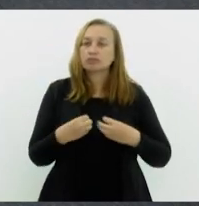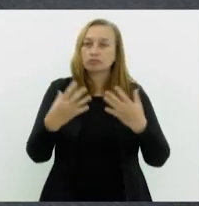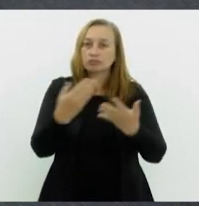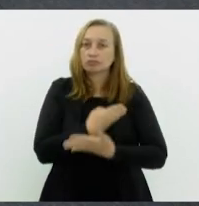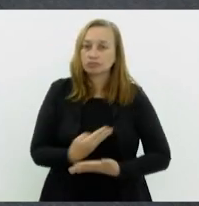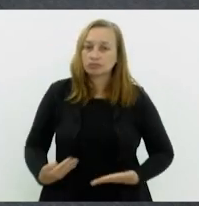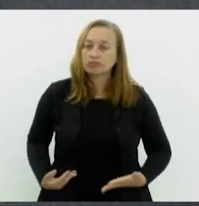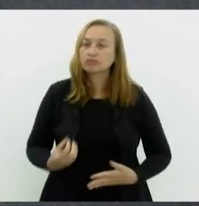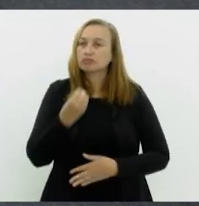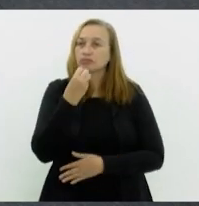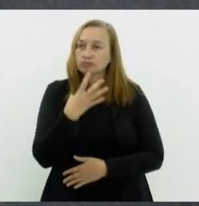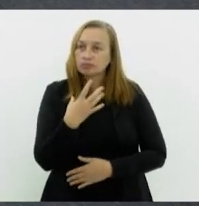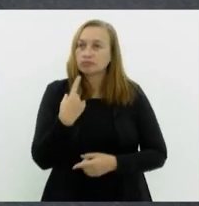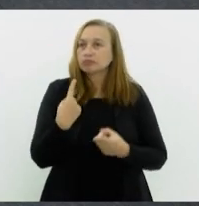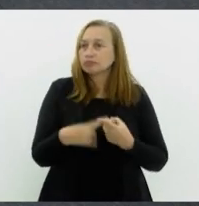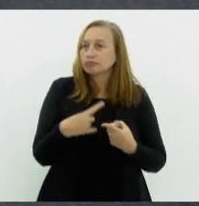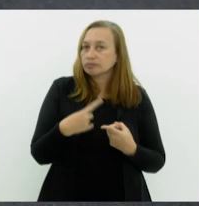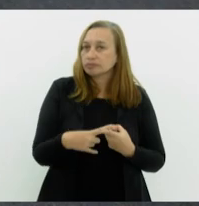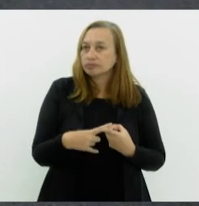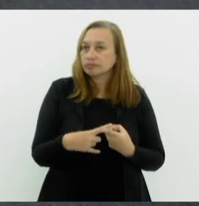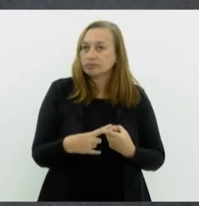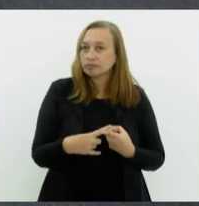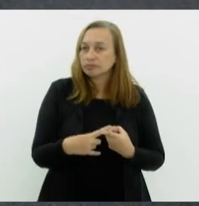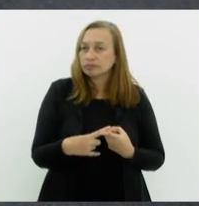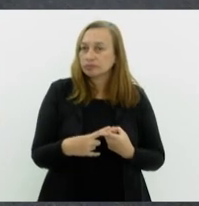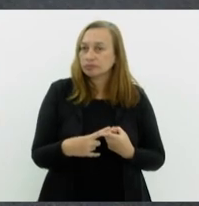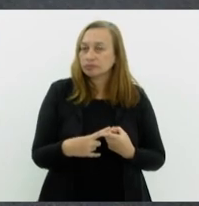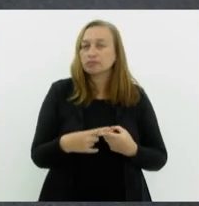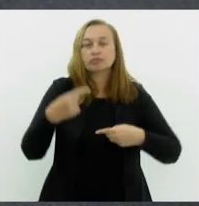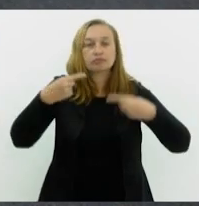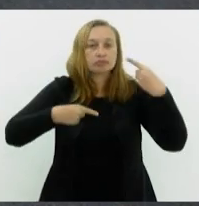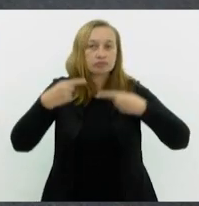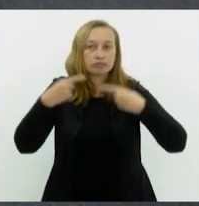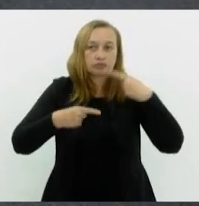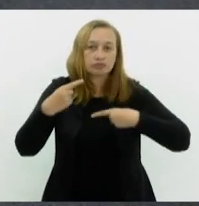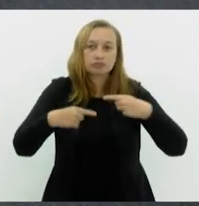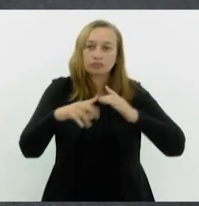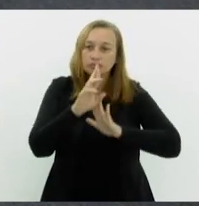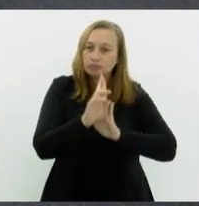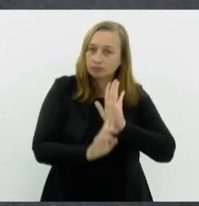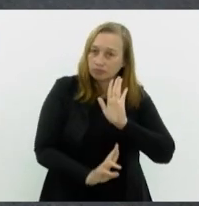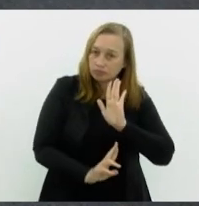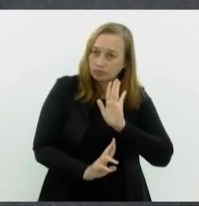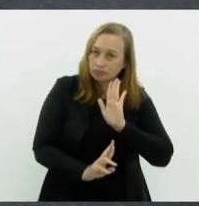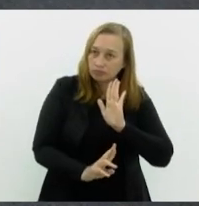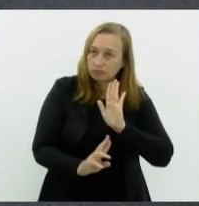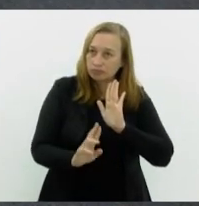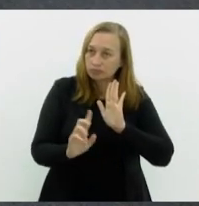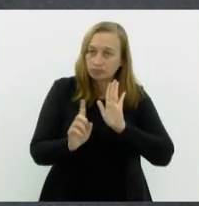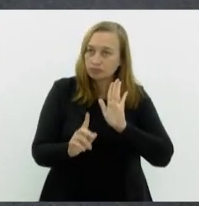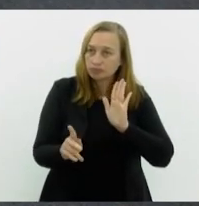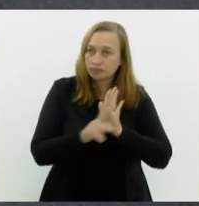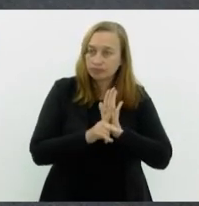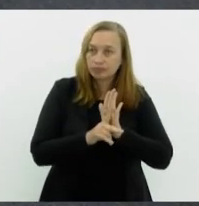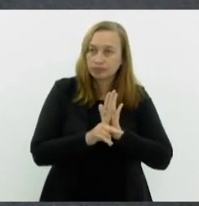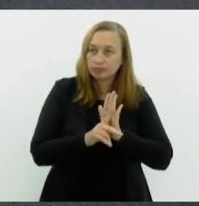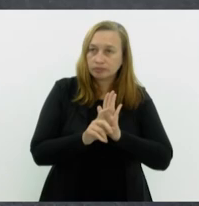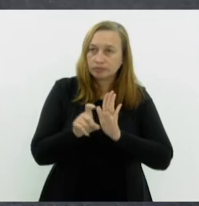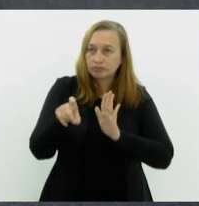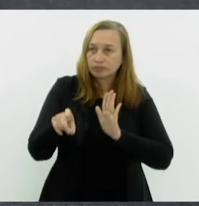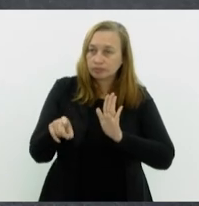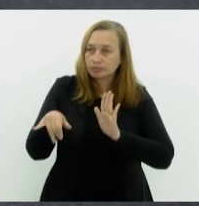oportuna, porque vai estar sendo discutido um relatório que não é do deputado